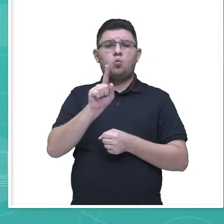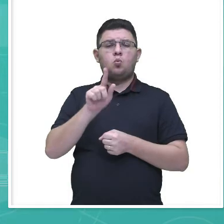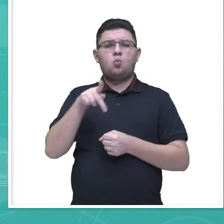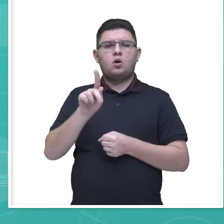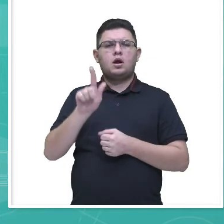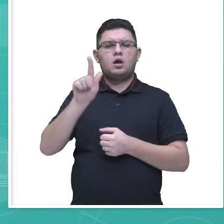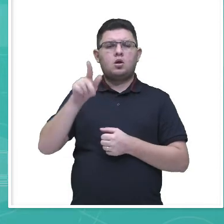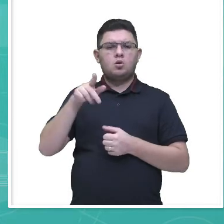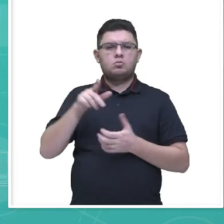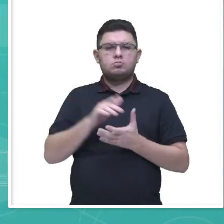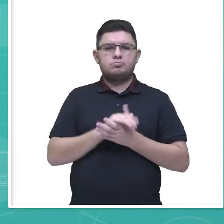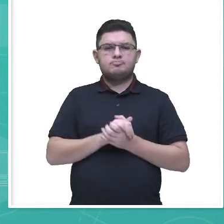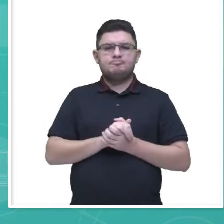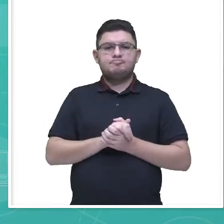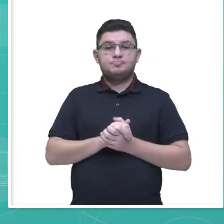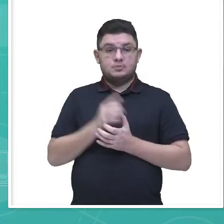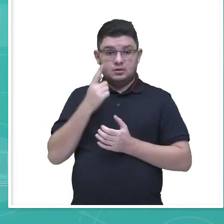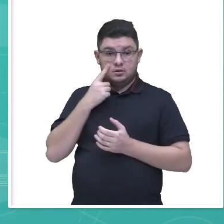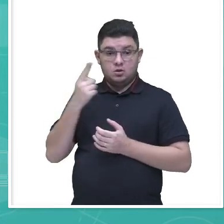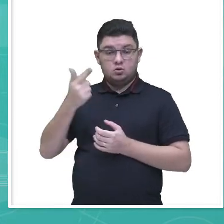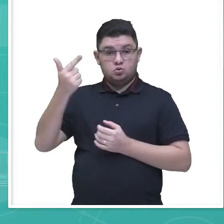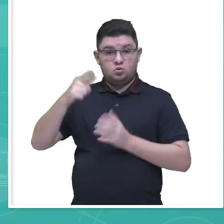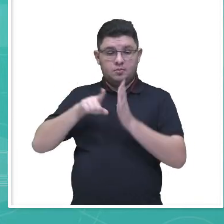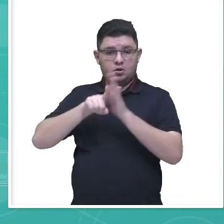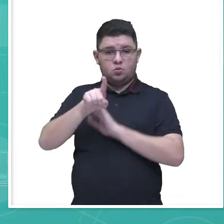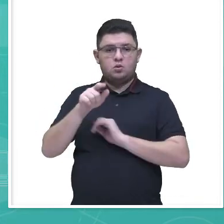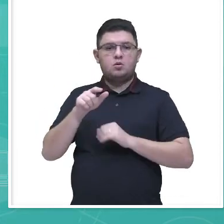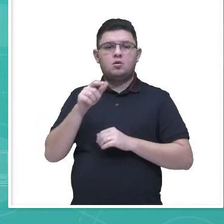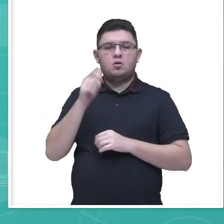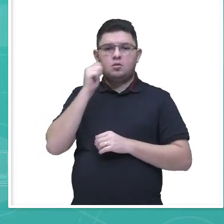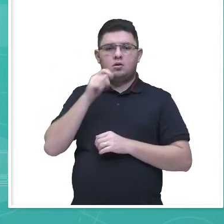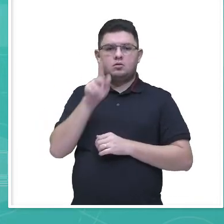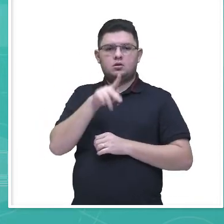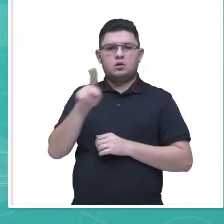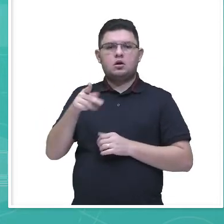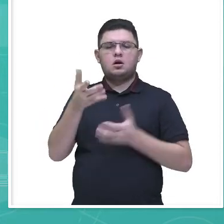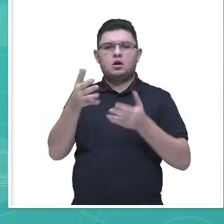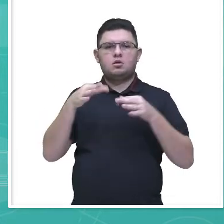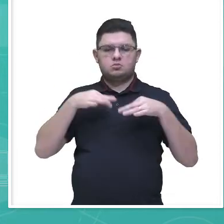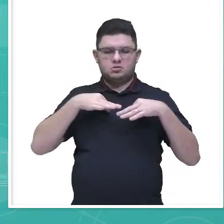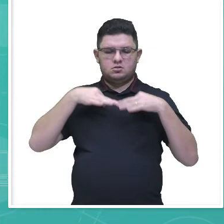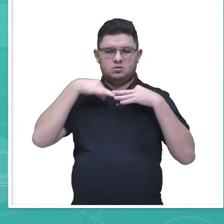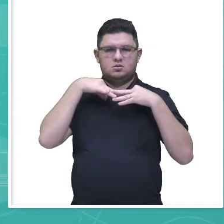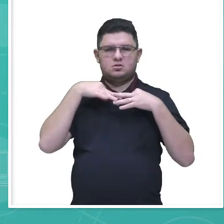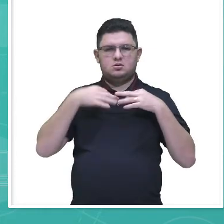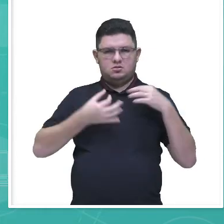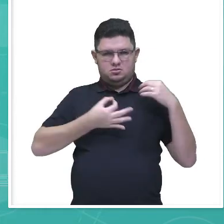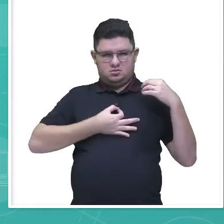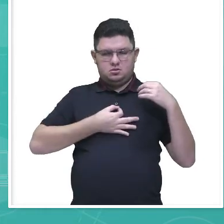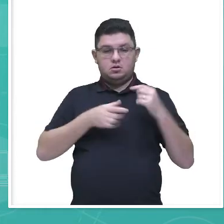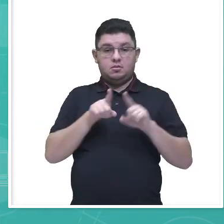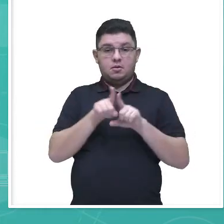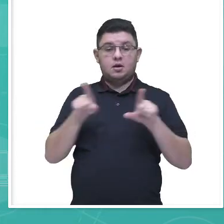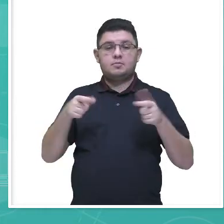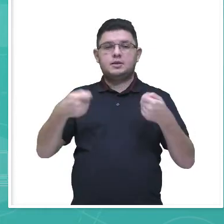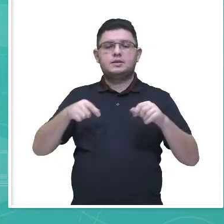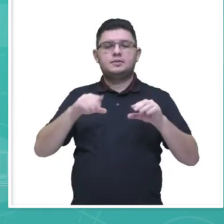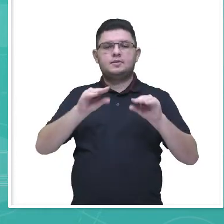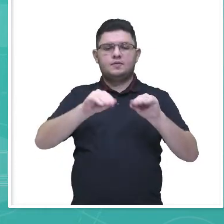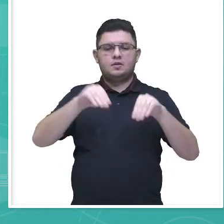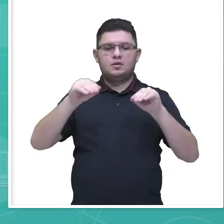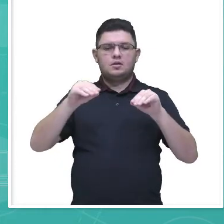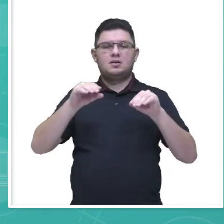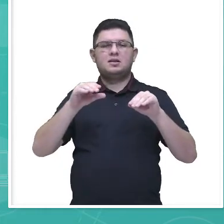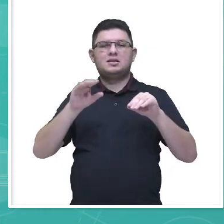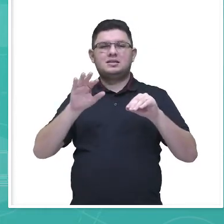uma professora quer fazer alças de medalhas para seus alunos. Para tanto, precisa de fita de cetim. Sabendo que